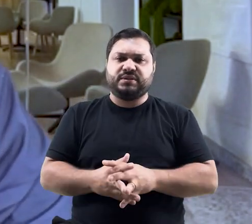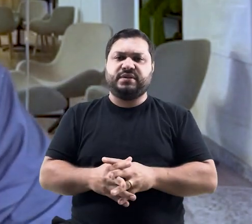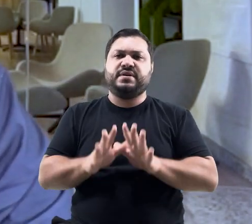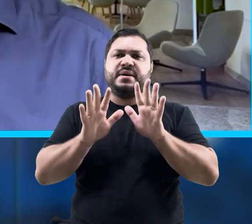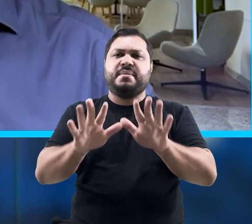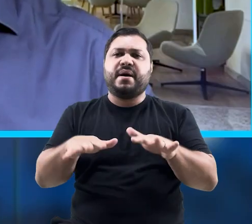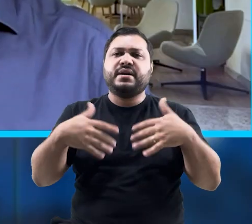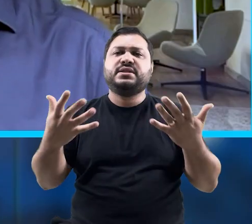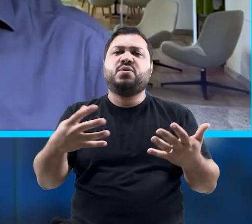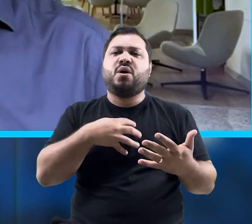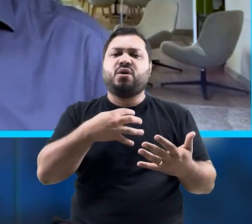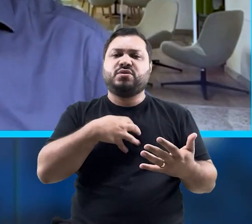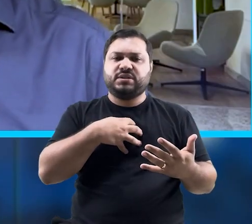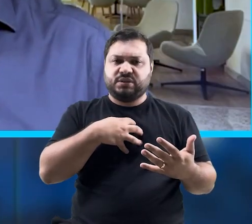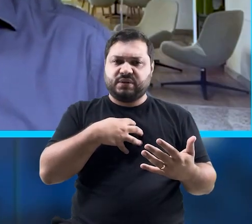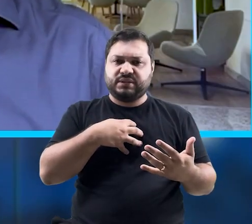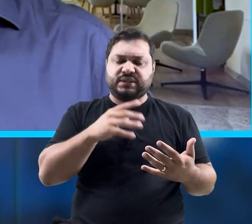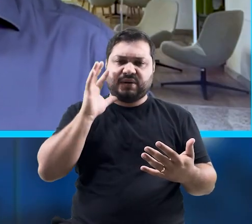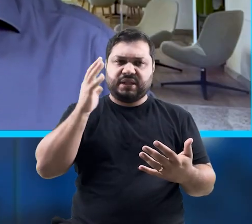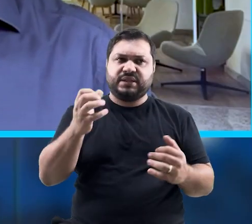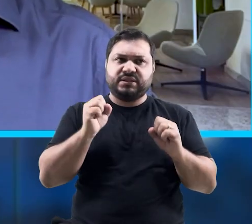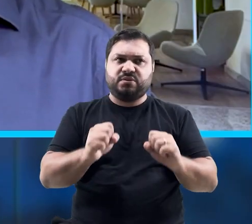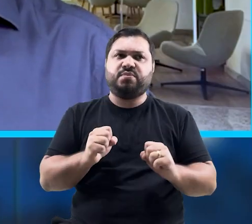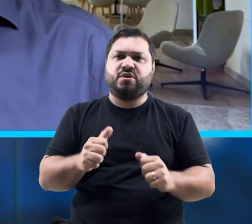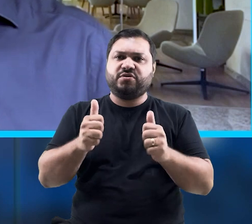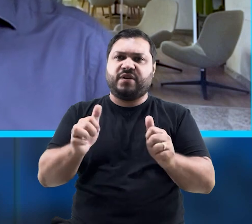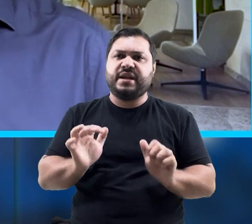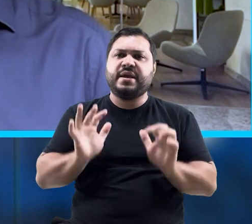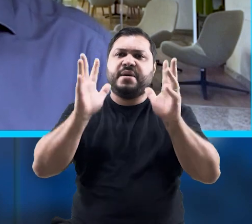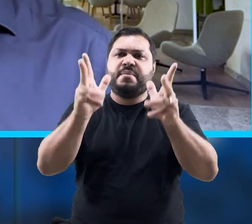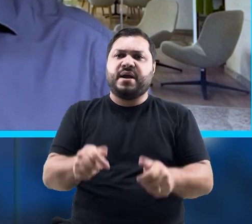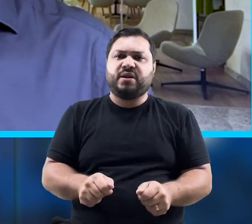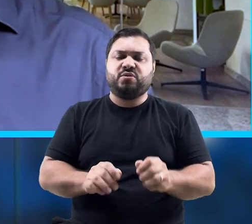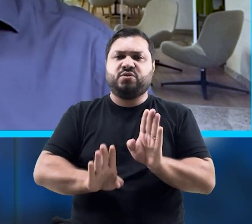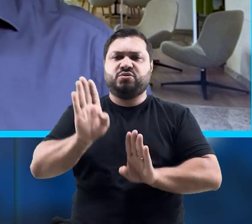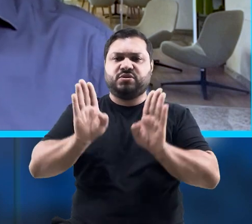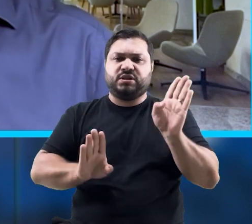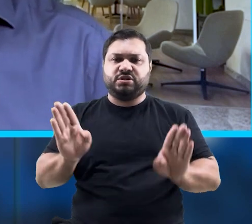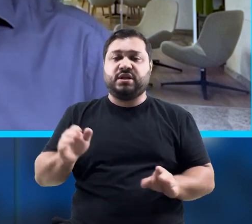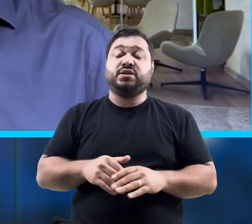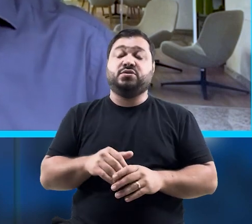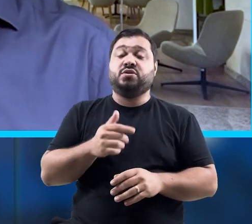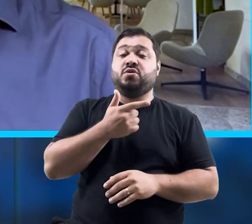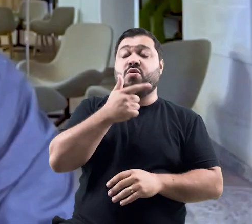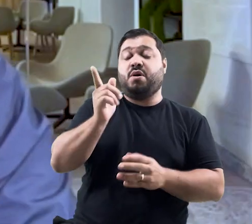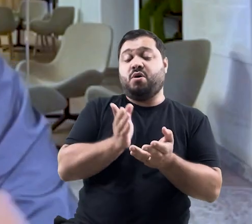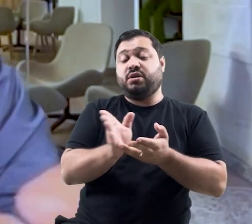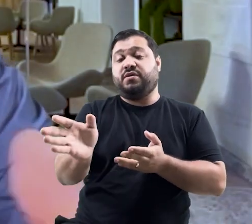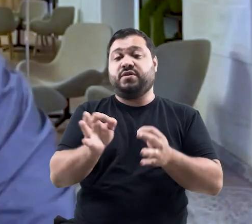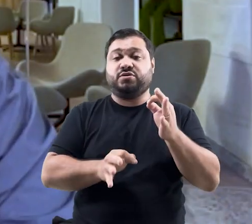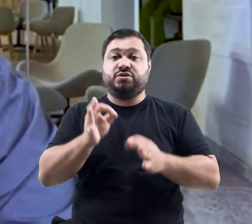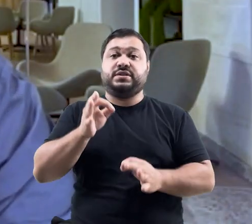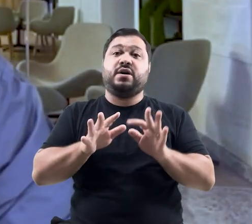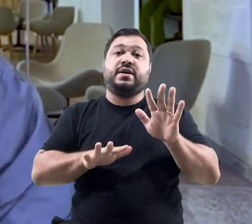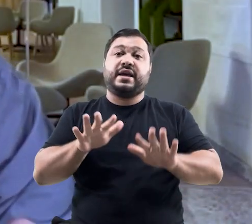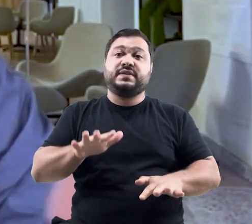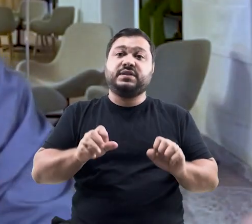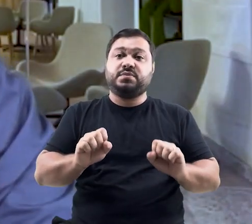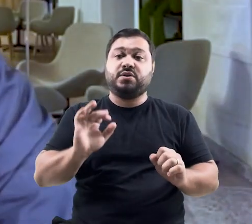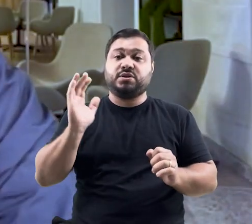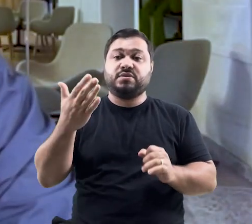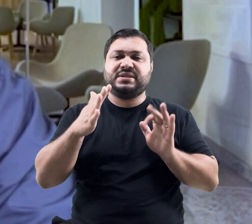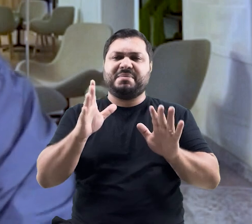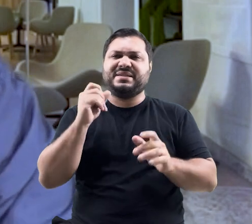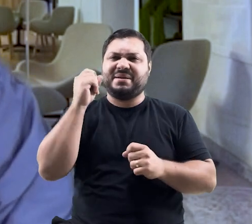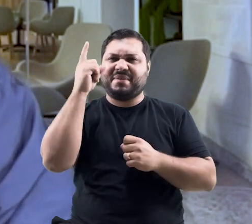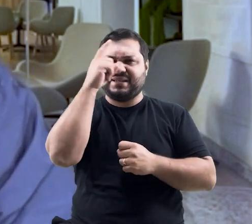pontuação devida. Mas em qual situação a decisão pode valer para todos os candidatos? Uma outra via judicial, que às